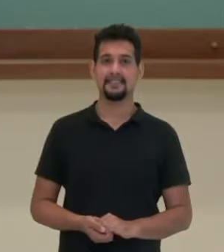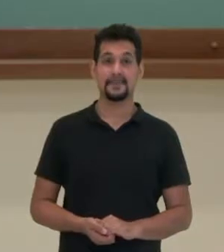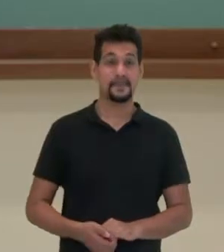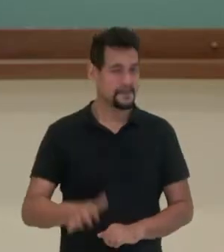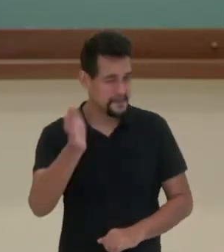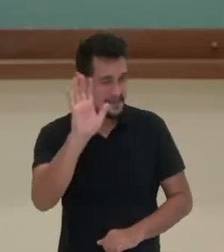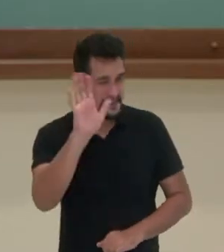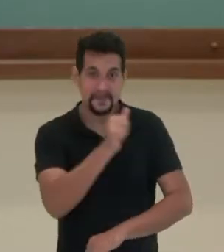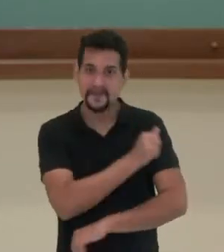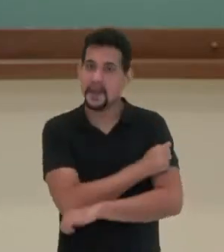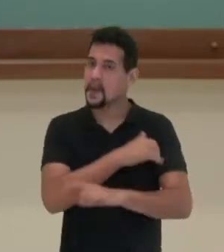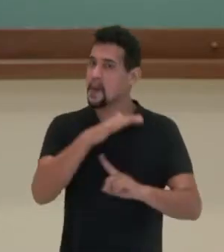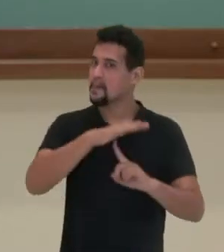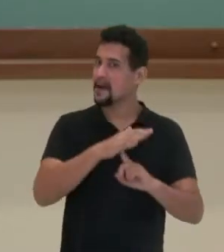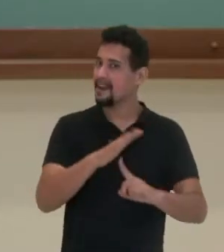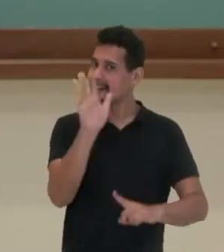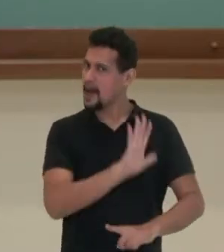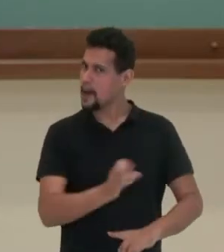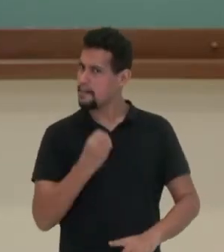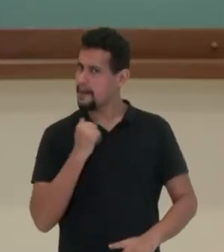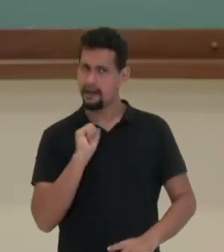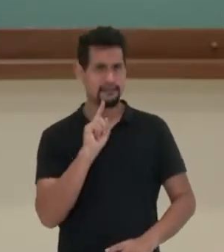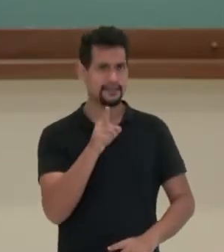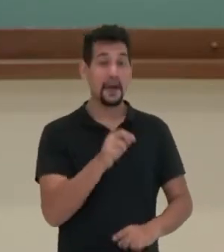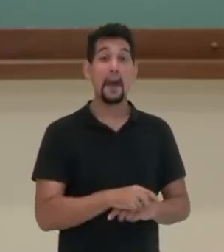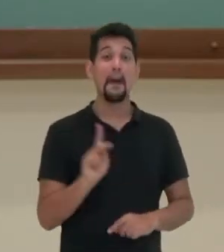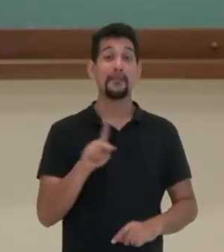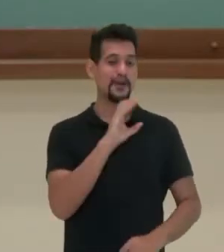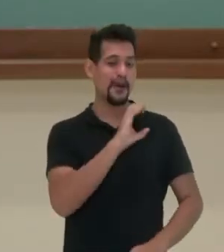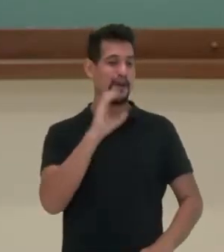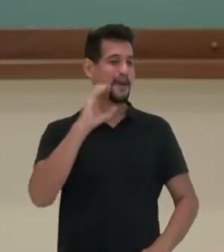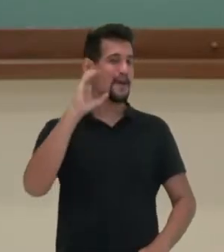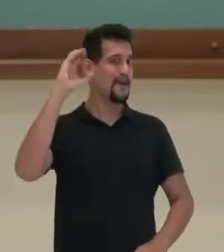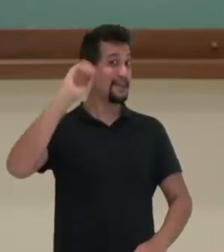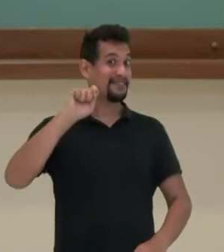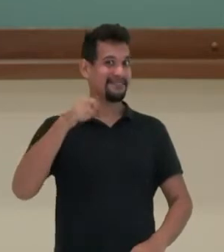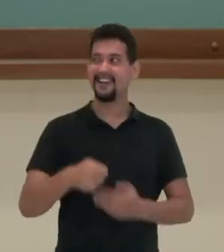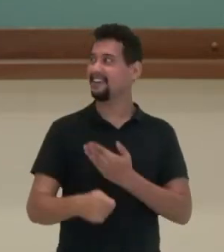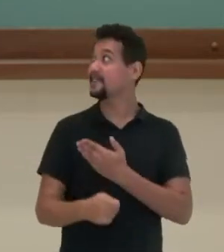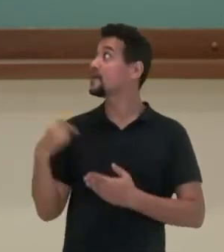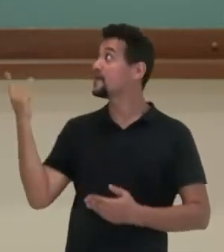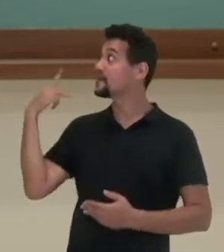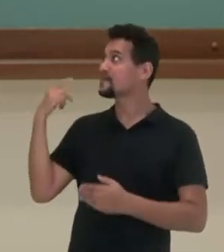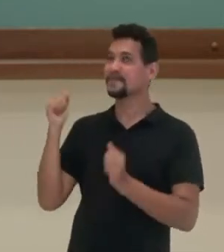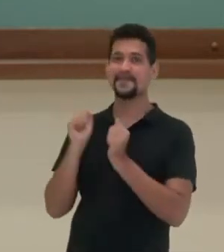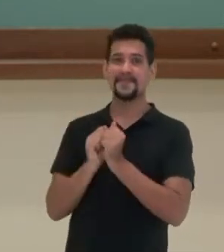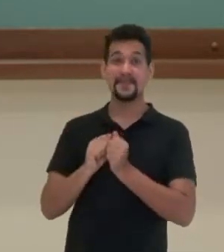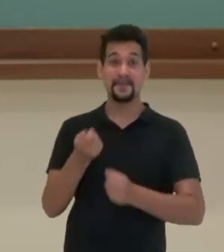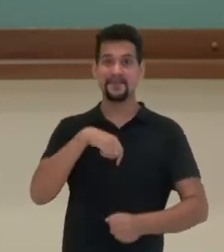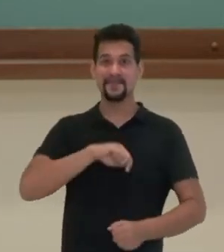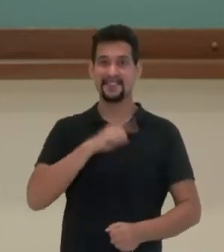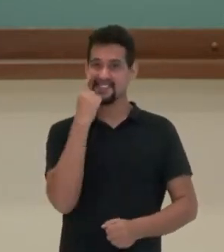Olá, estudantes do Paraná! Tudo bem com vocês? Eu sou a professora Corine. Hoje nós estamos com o Kelvin.